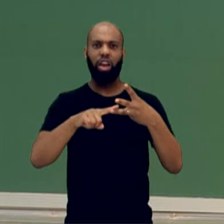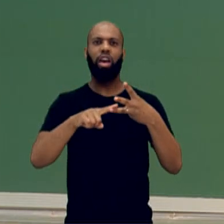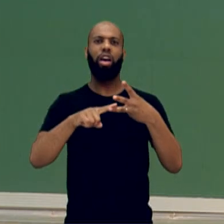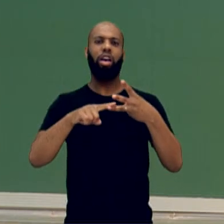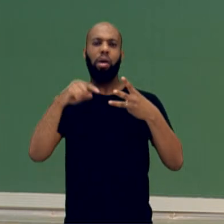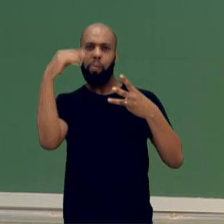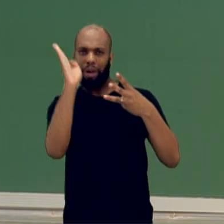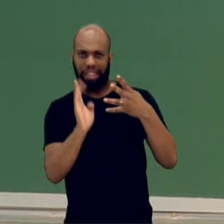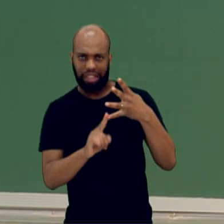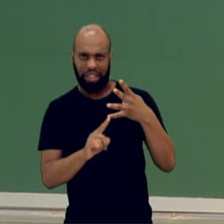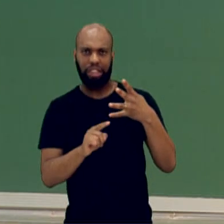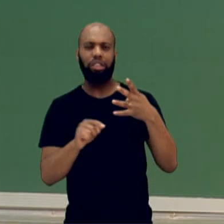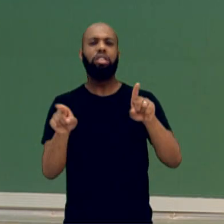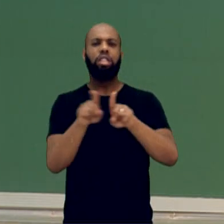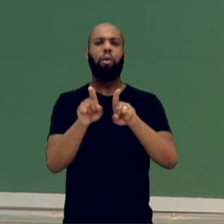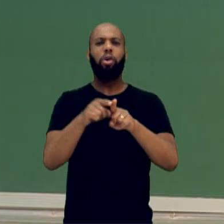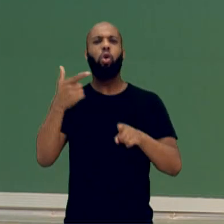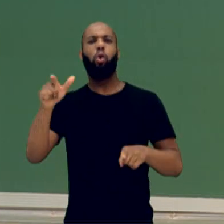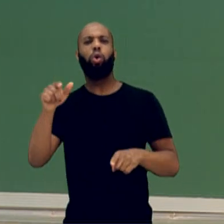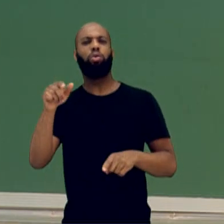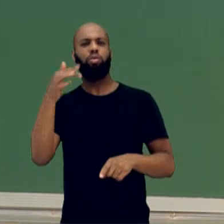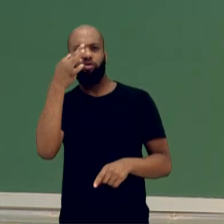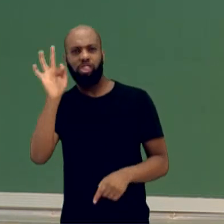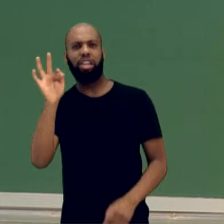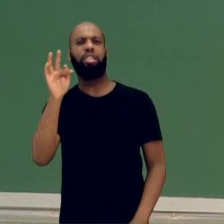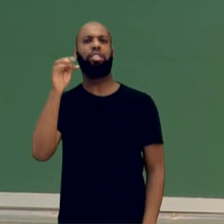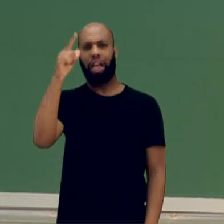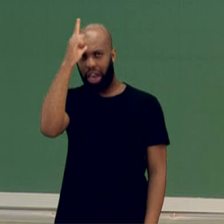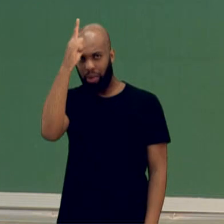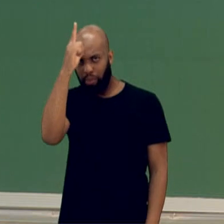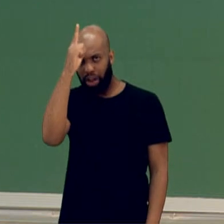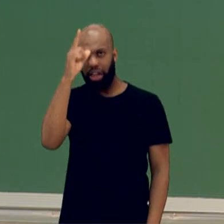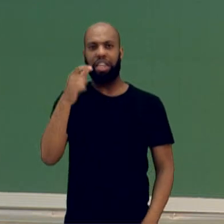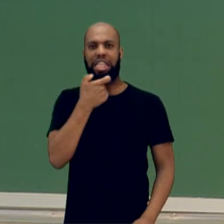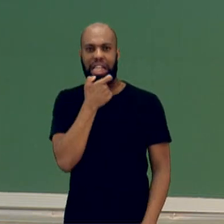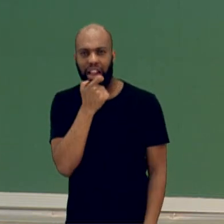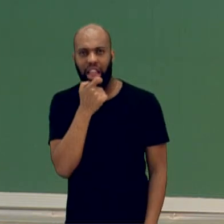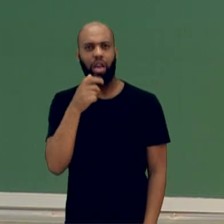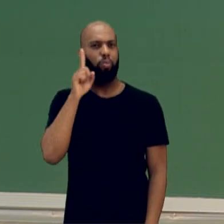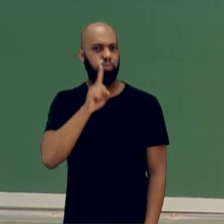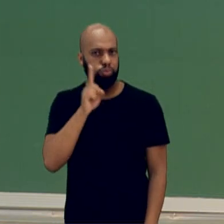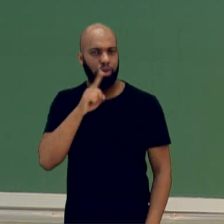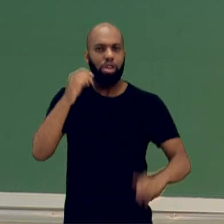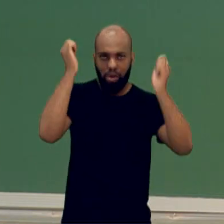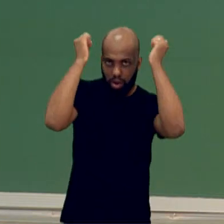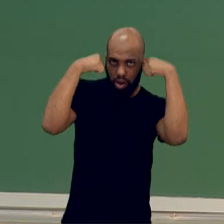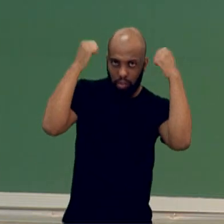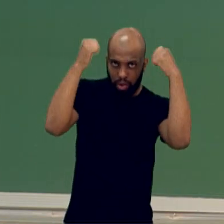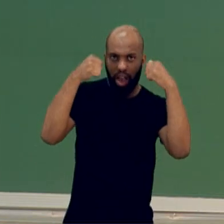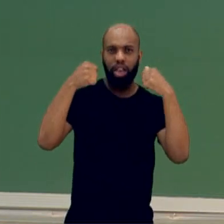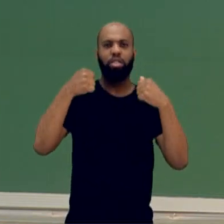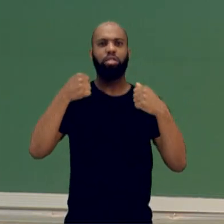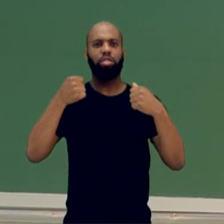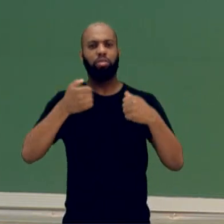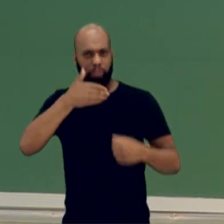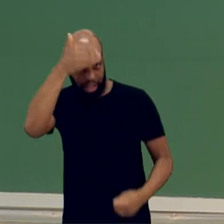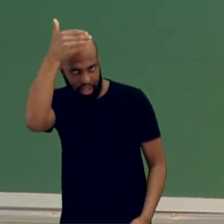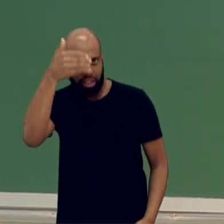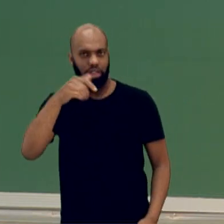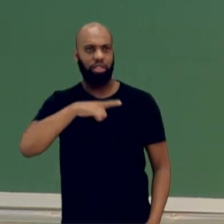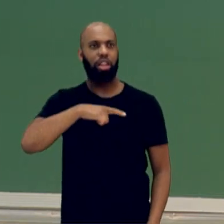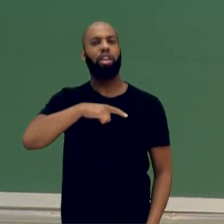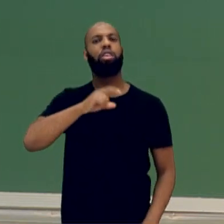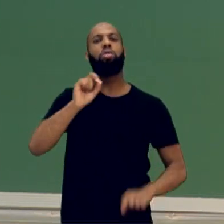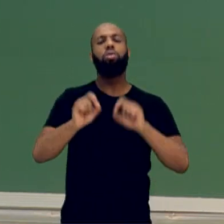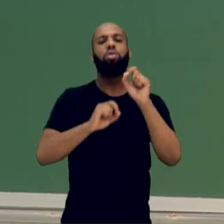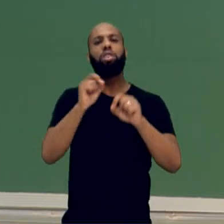Nigéria, países da Europa aqui, França, Alemanha, Reino Unido, Estados Unidos, México, Turquia, Irã, Paquistão, são países